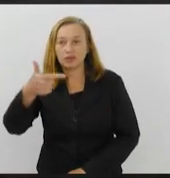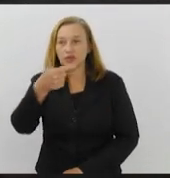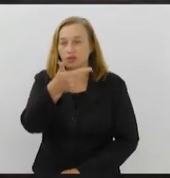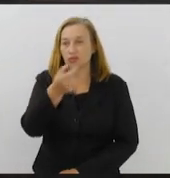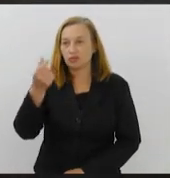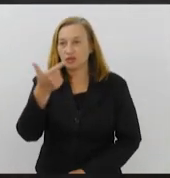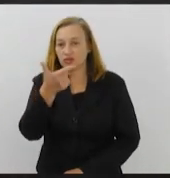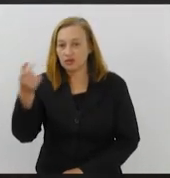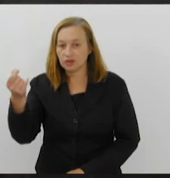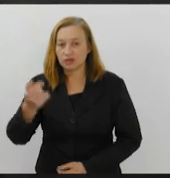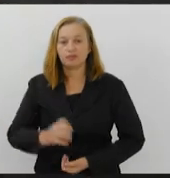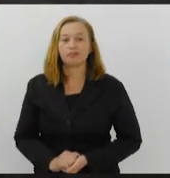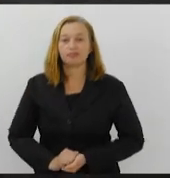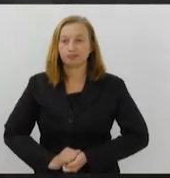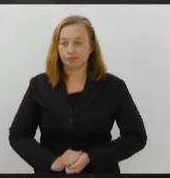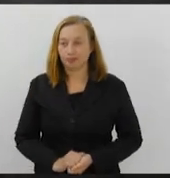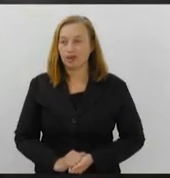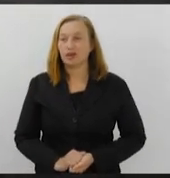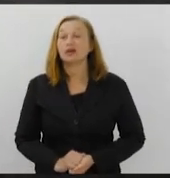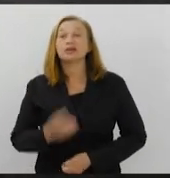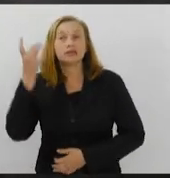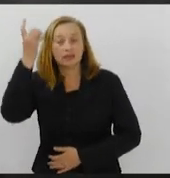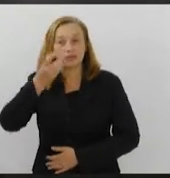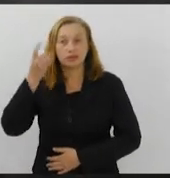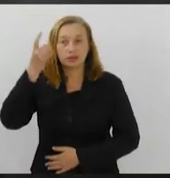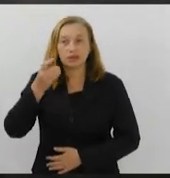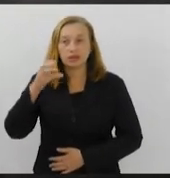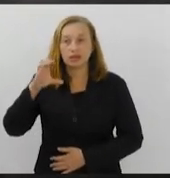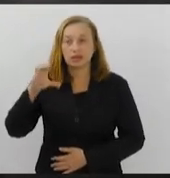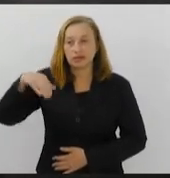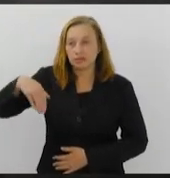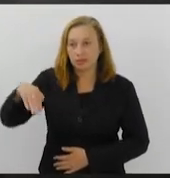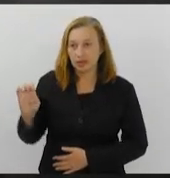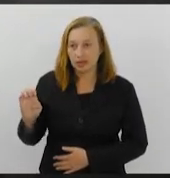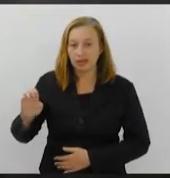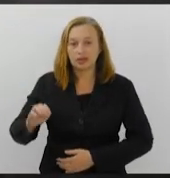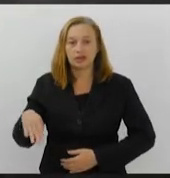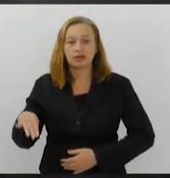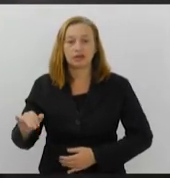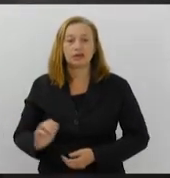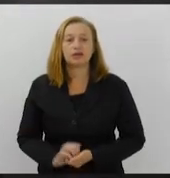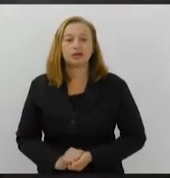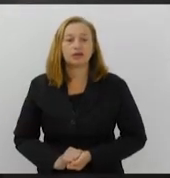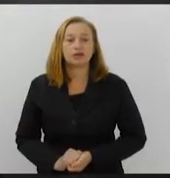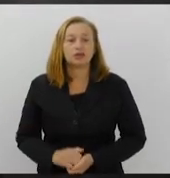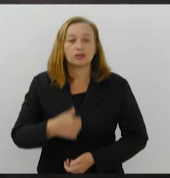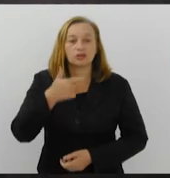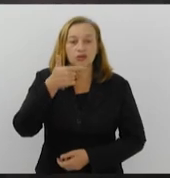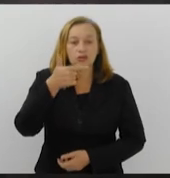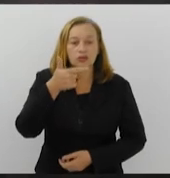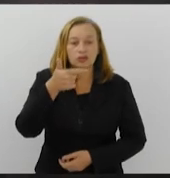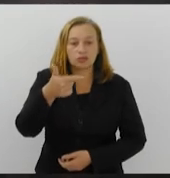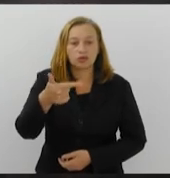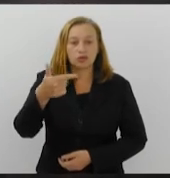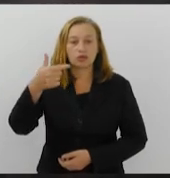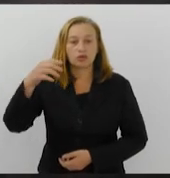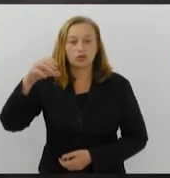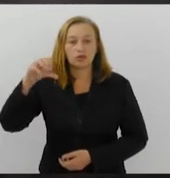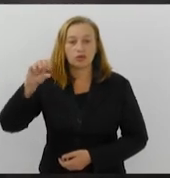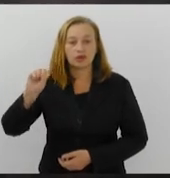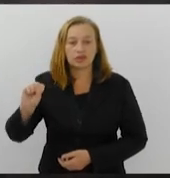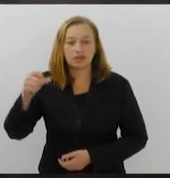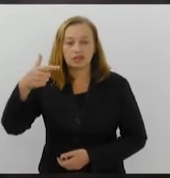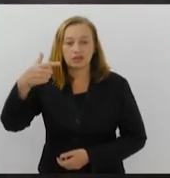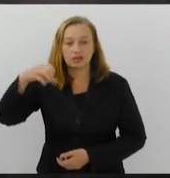de 2020, de autoria do deputado Carlos Mink, que altera a lei número 6.892, 23 de